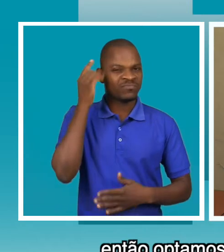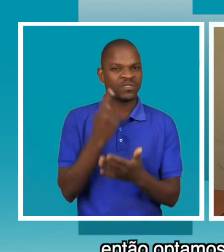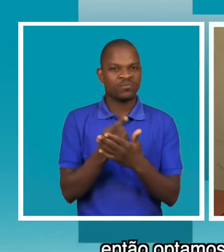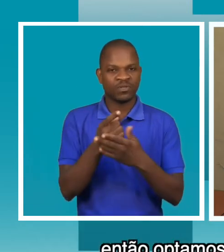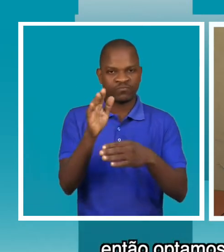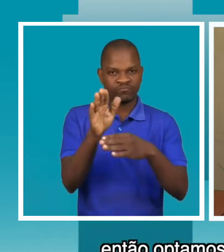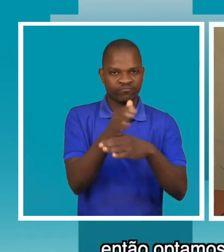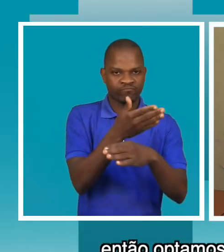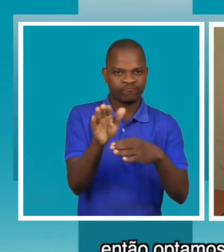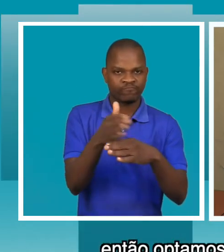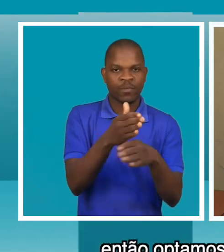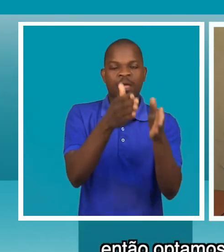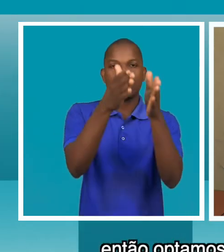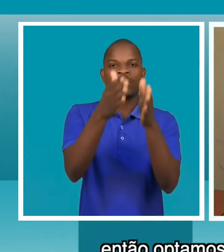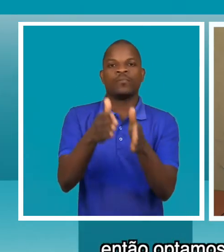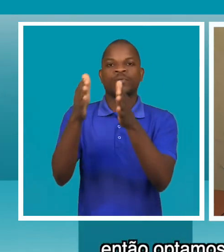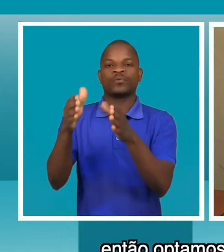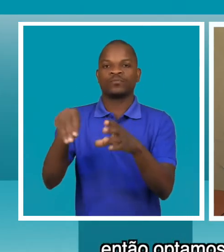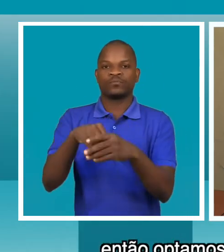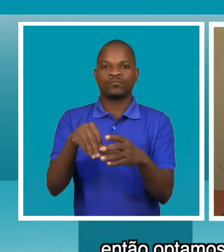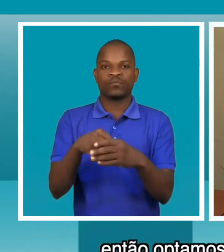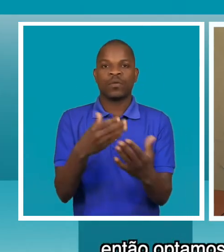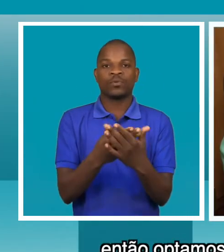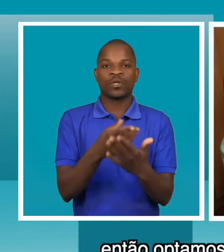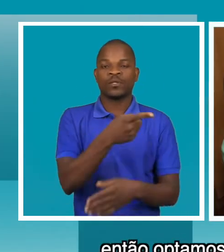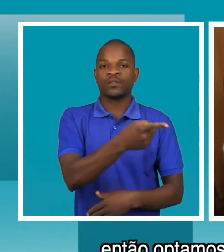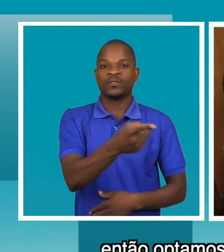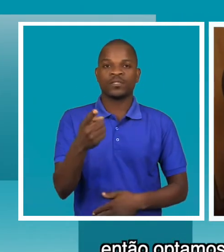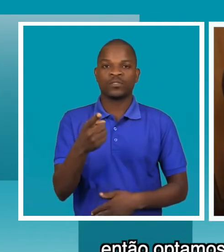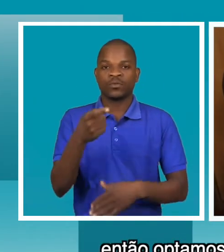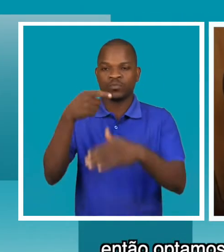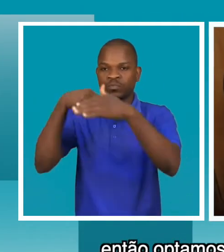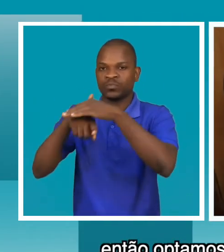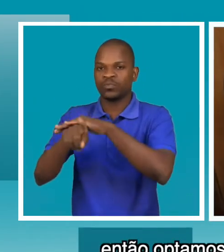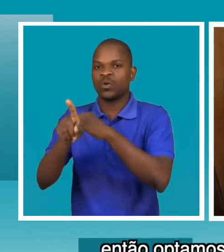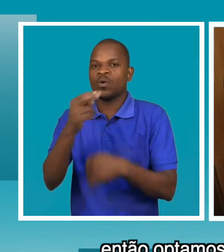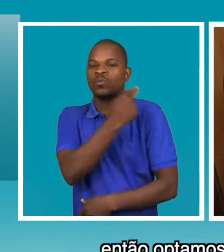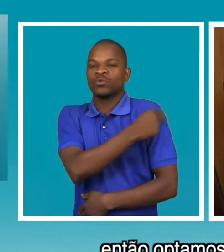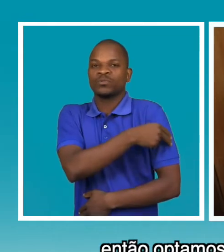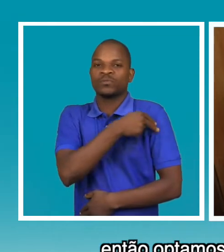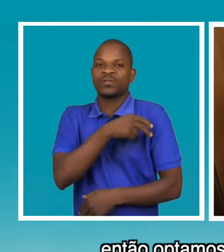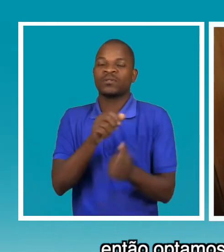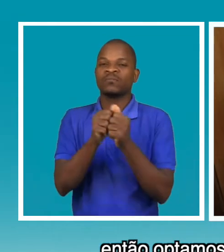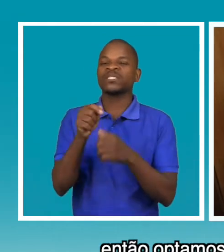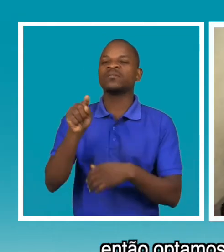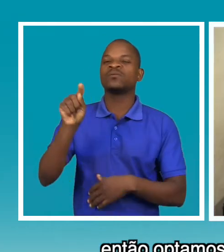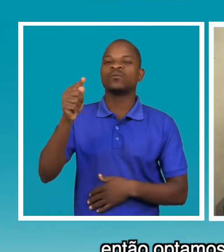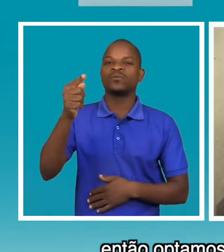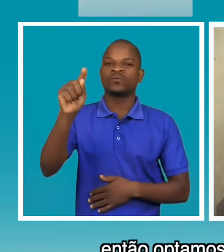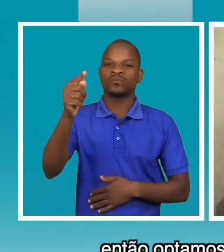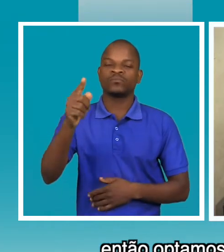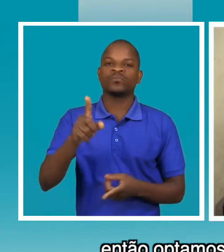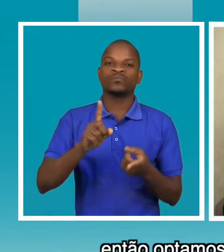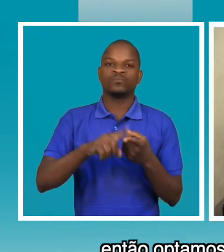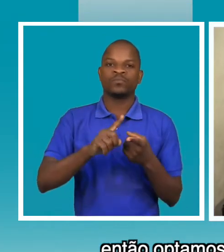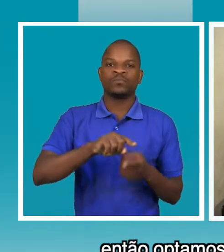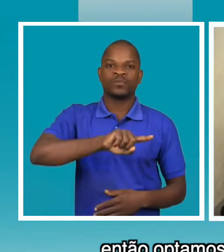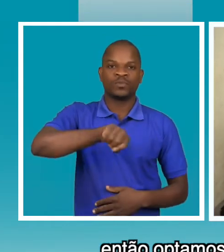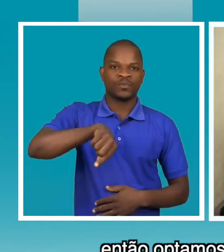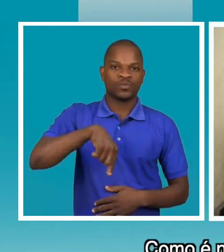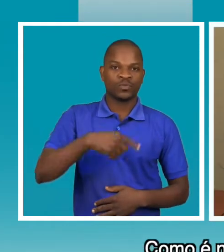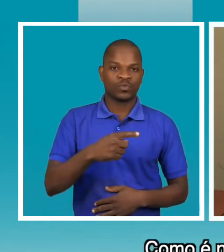competência de rehabilitar essas pessoas. Porque, muitas vezes, eles também notavam que ir para o hospital, porque era um pouco distante.